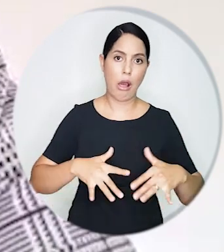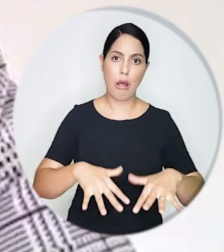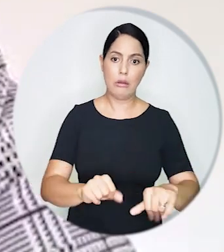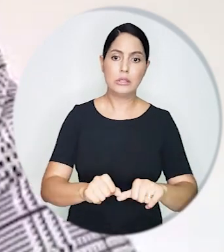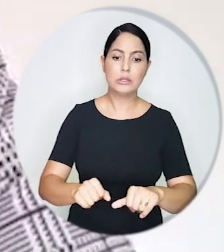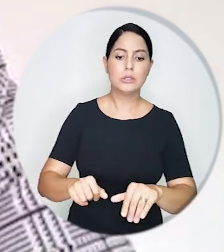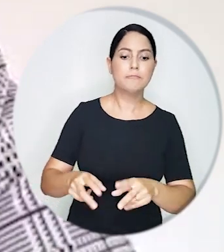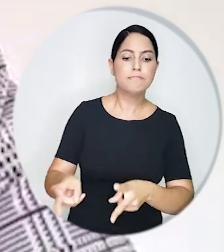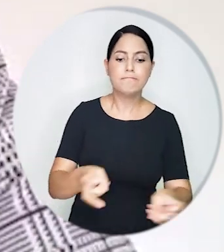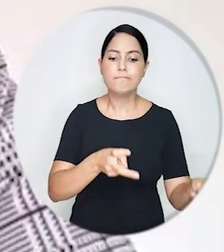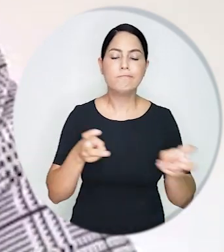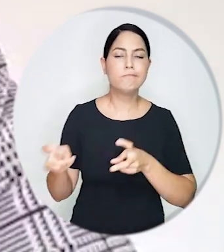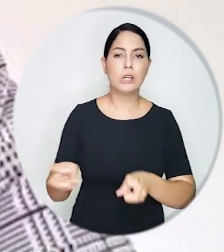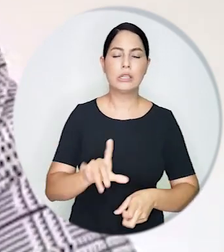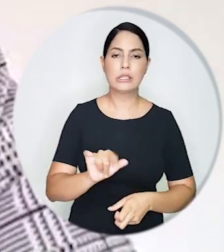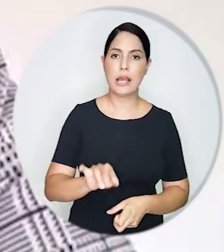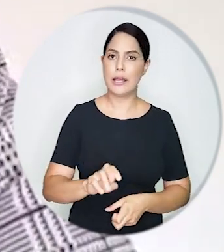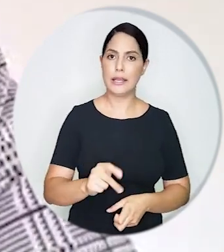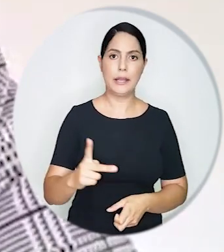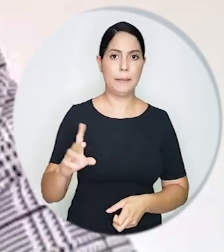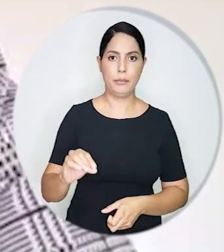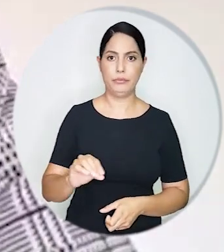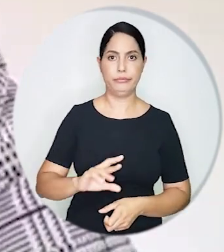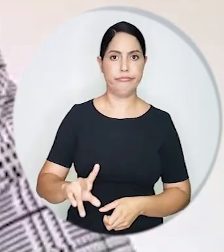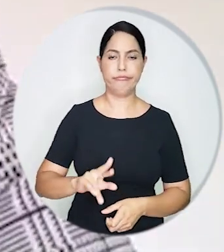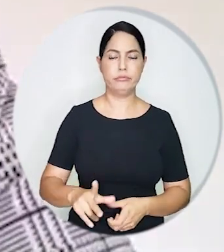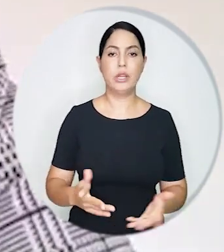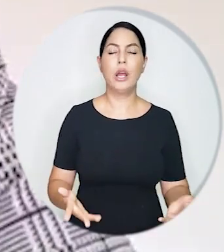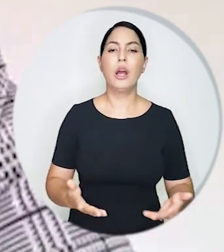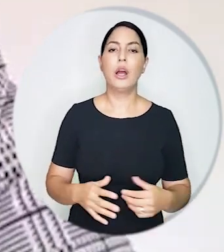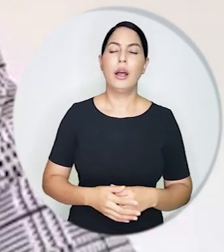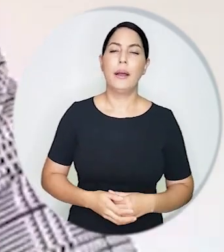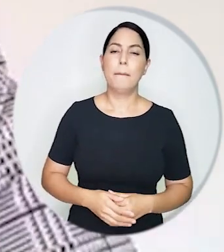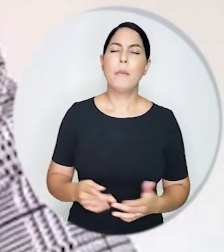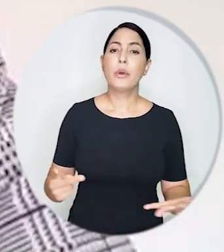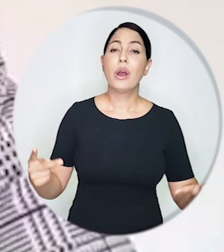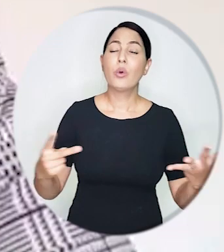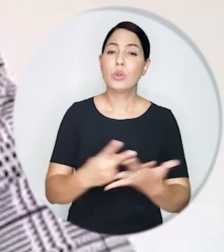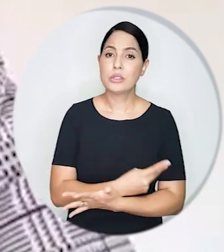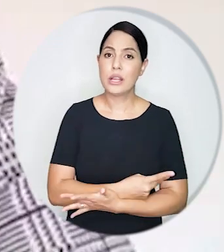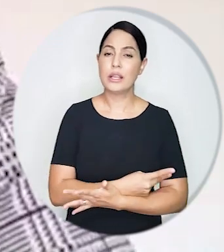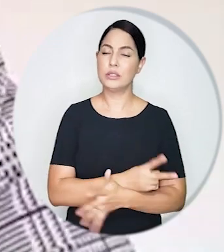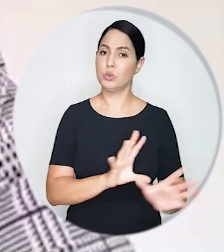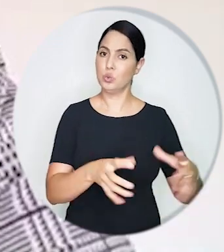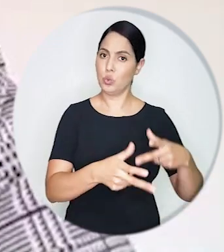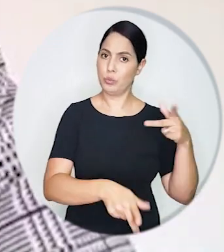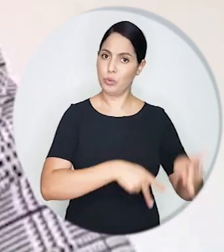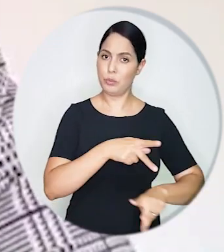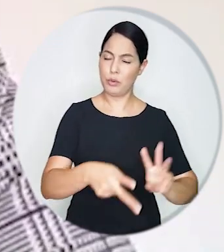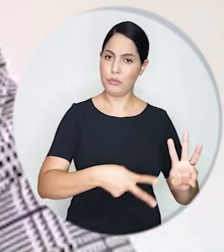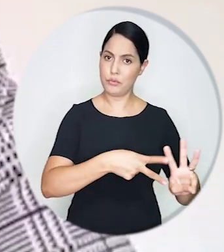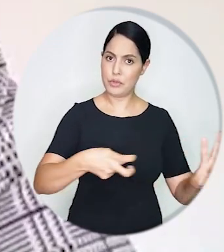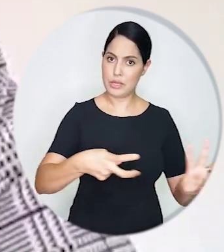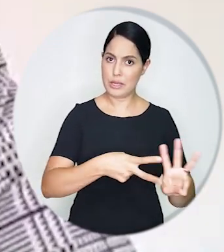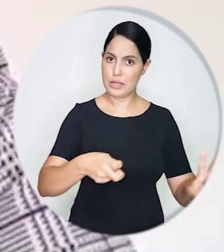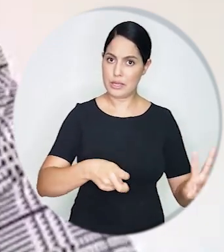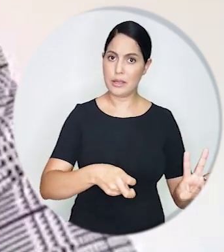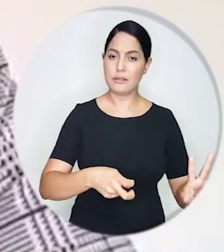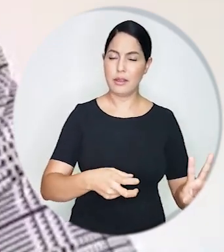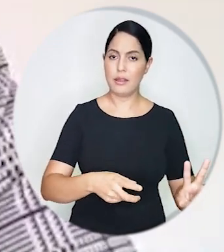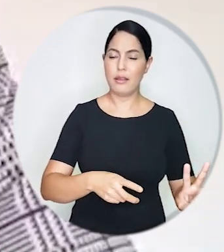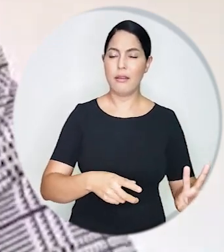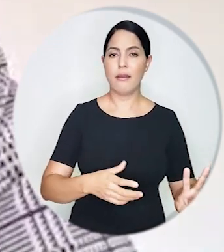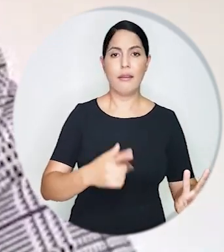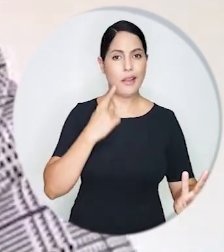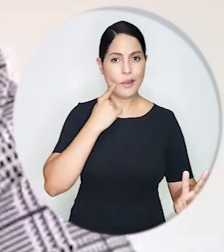naquele território. E é importante também destacar que o que acontece com os Yanomamis